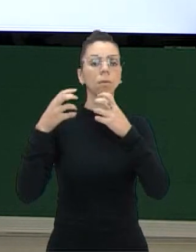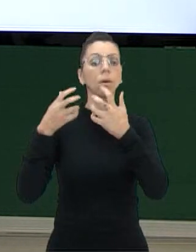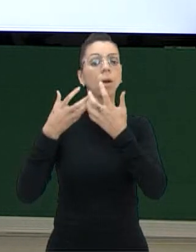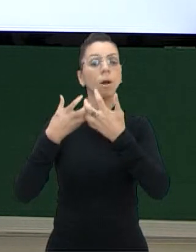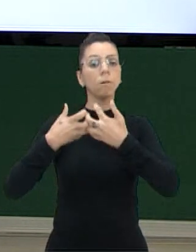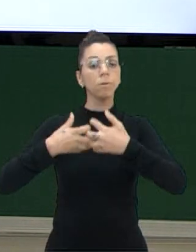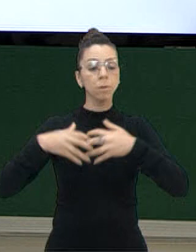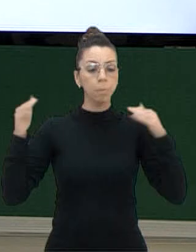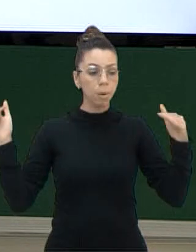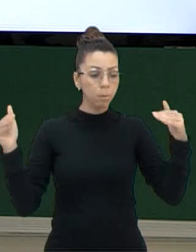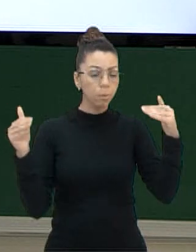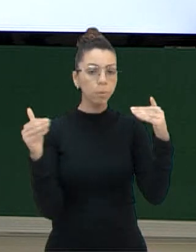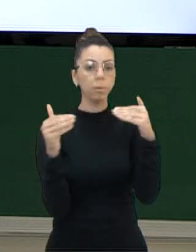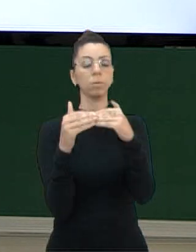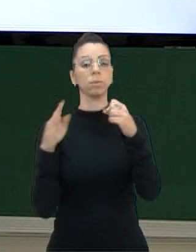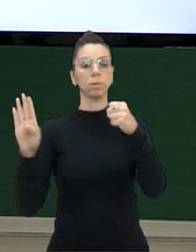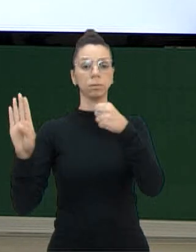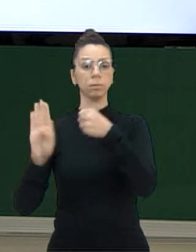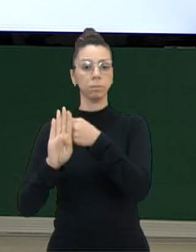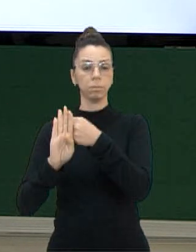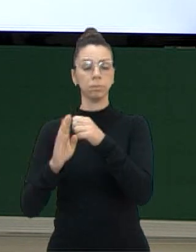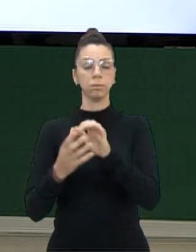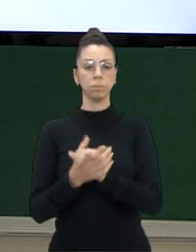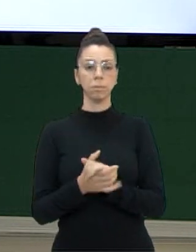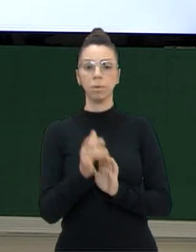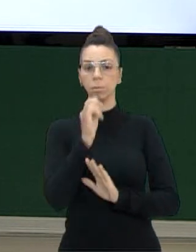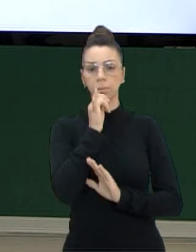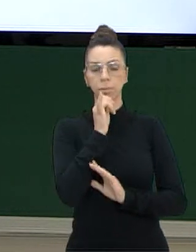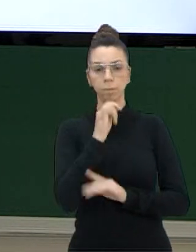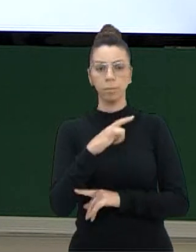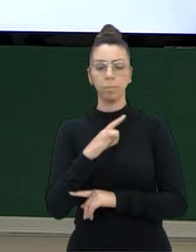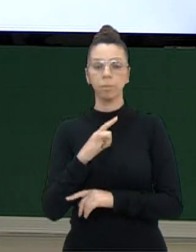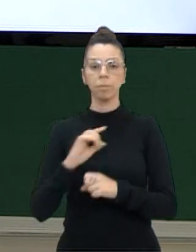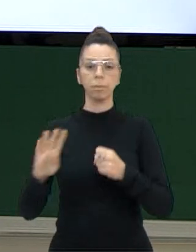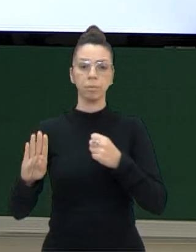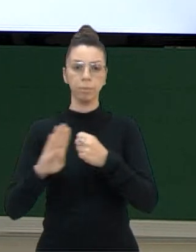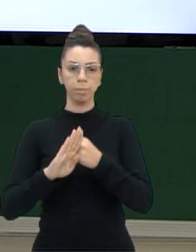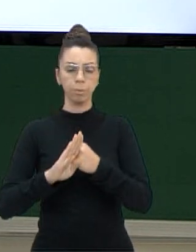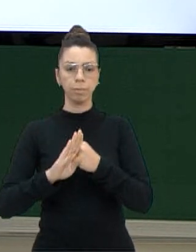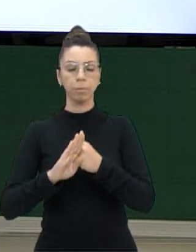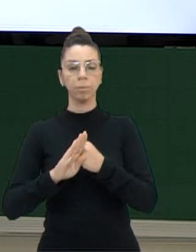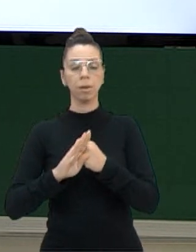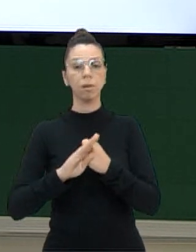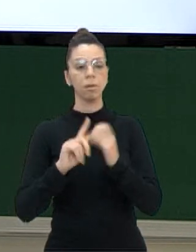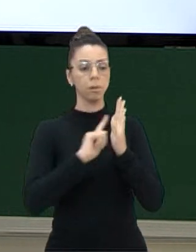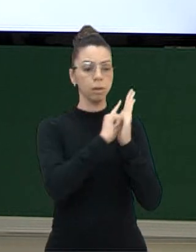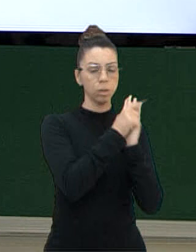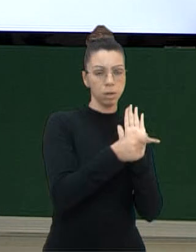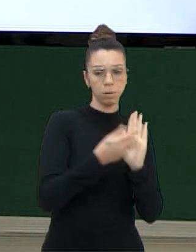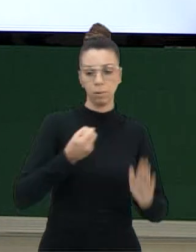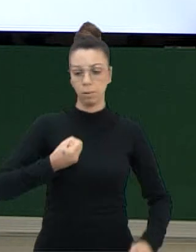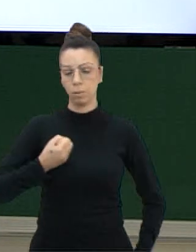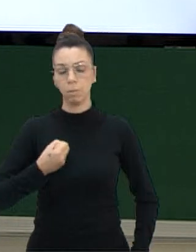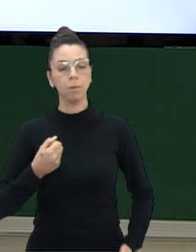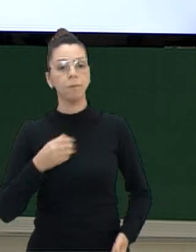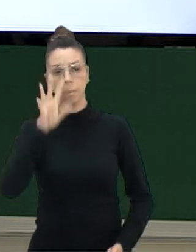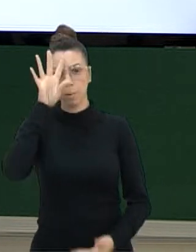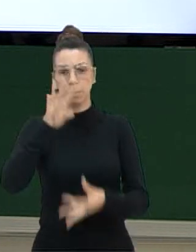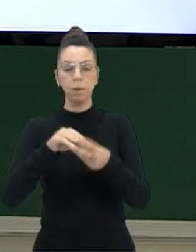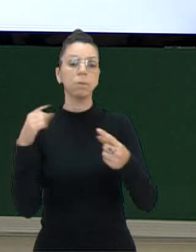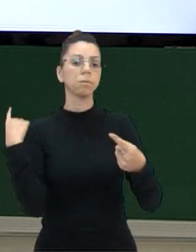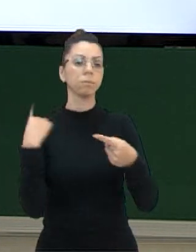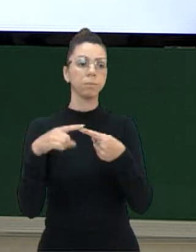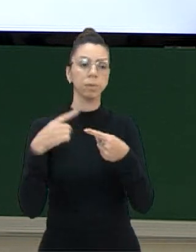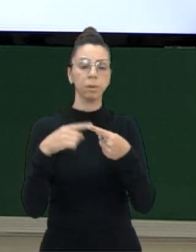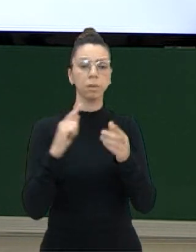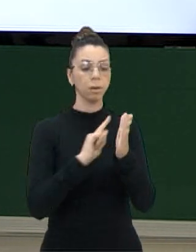concordar, acompanhar um substantivo. Então, se nós temos aquela ideia de que um substantivo tem gênero e número, vamos entender o porquê então nós temos